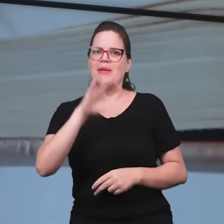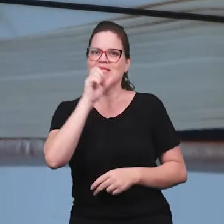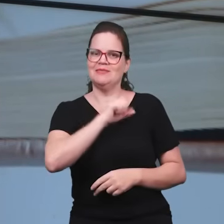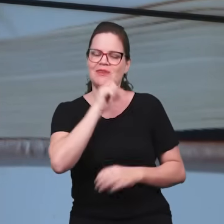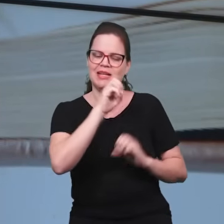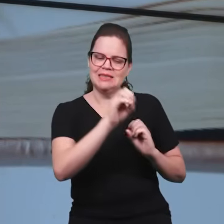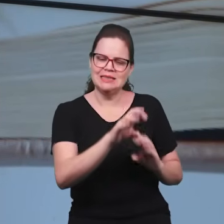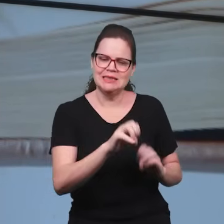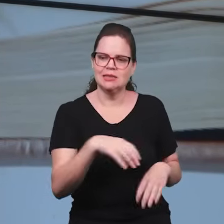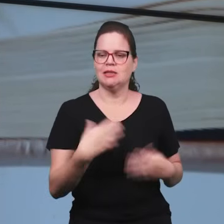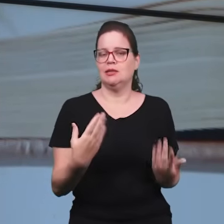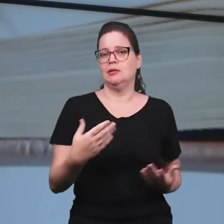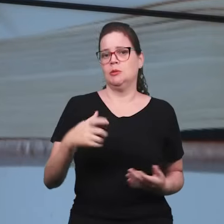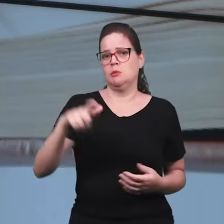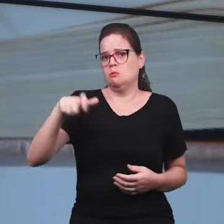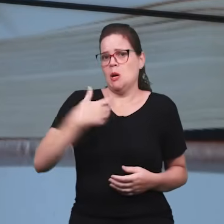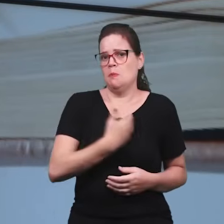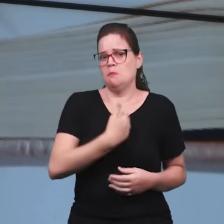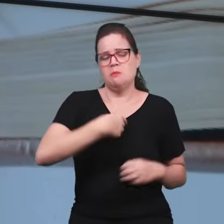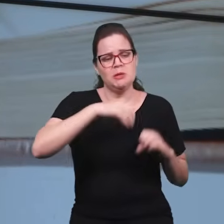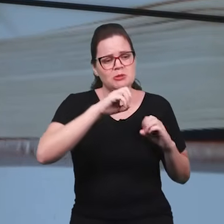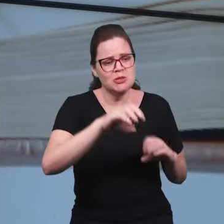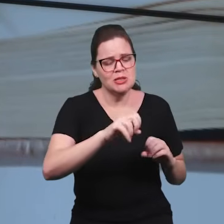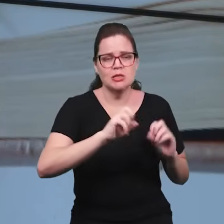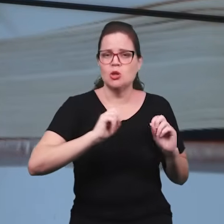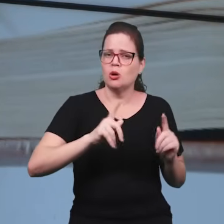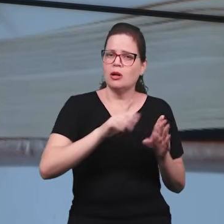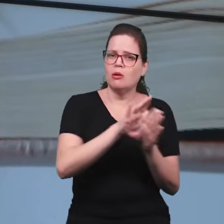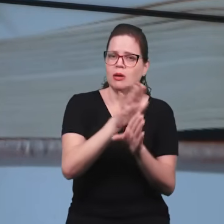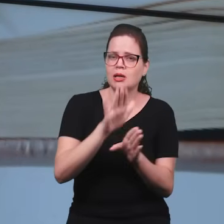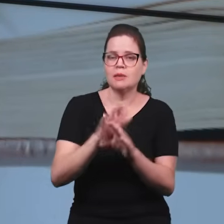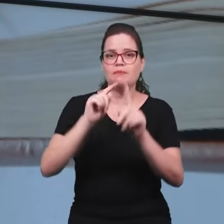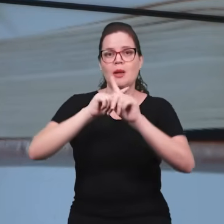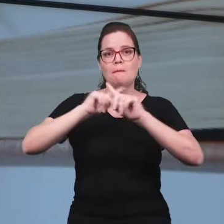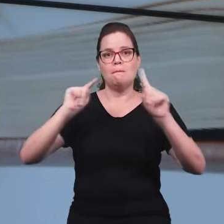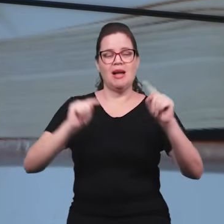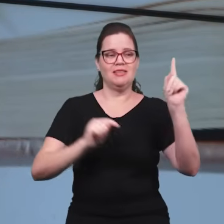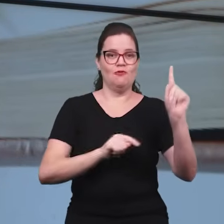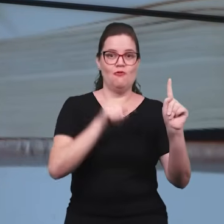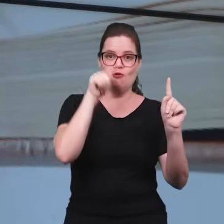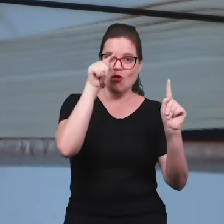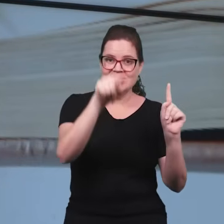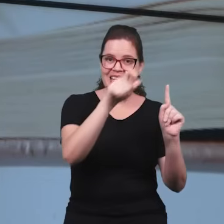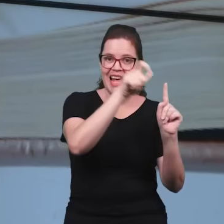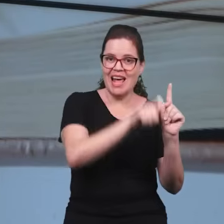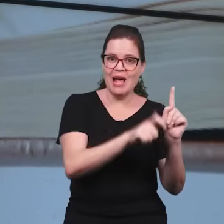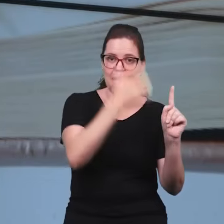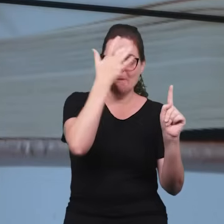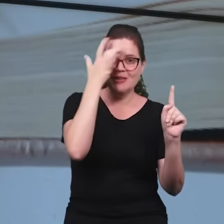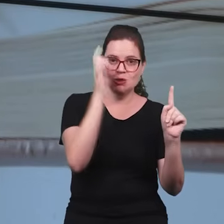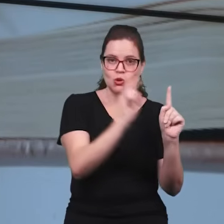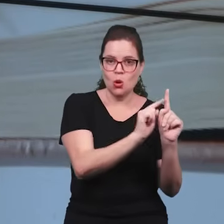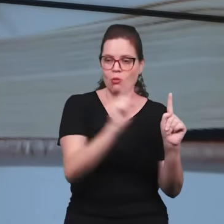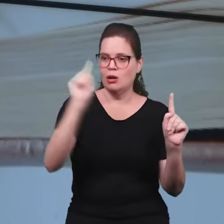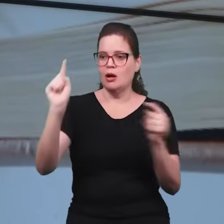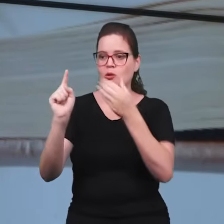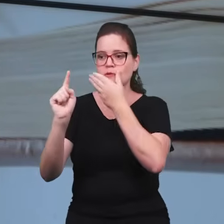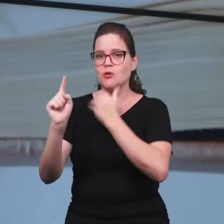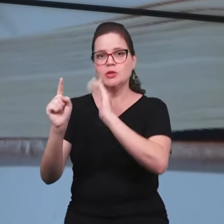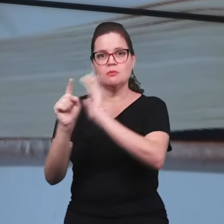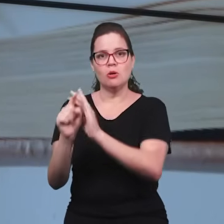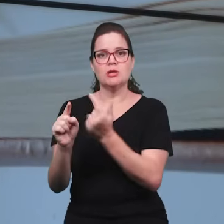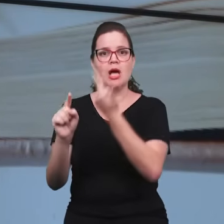alguém traga para você uma orientação, são duas pessoas diferentes, como você disse, dentro de um